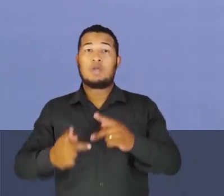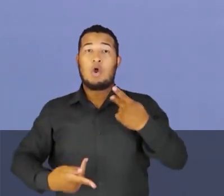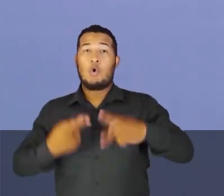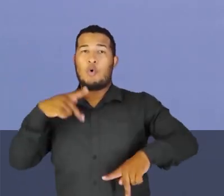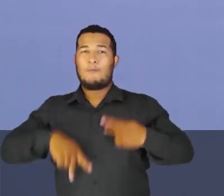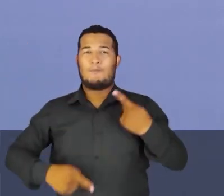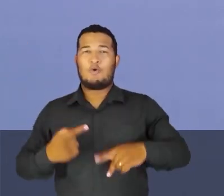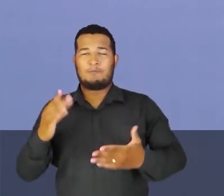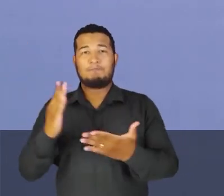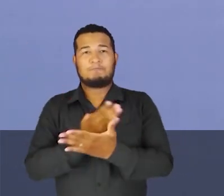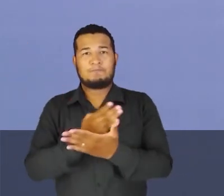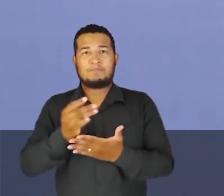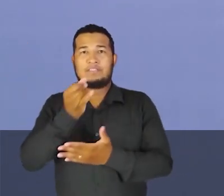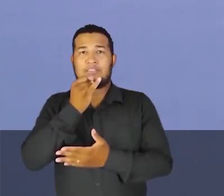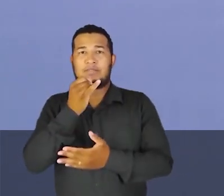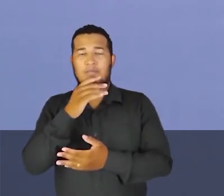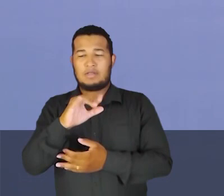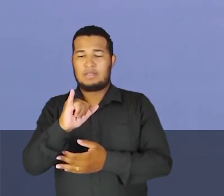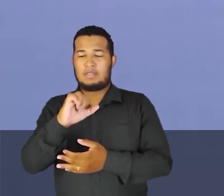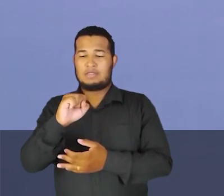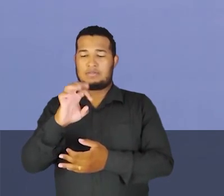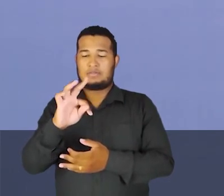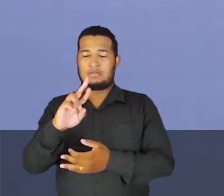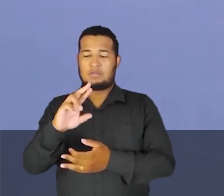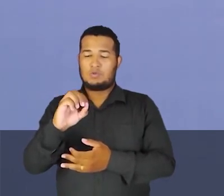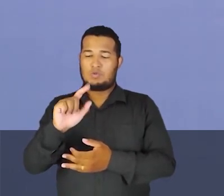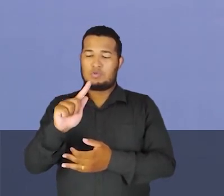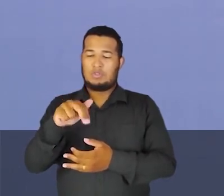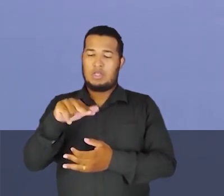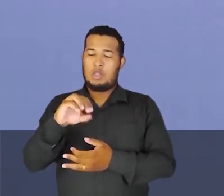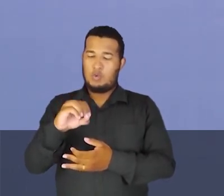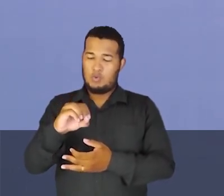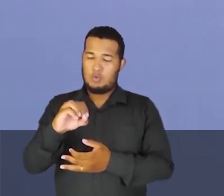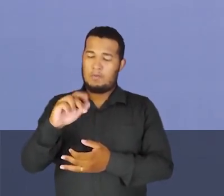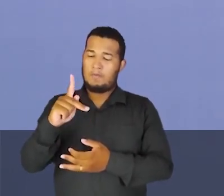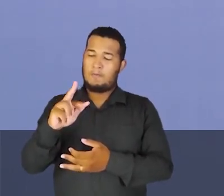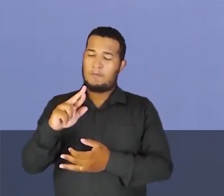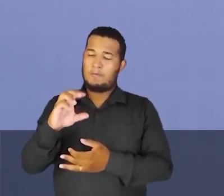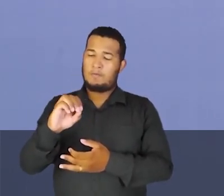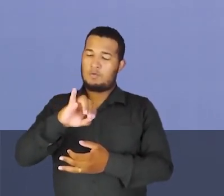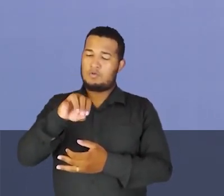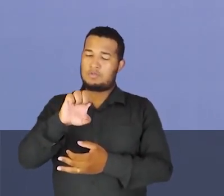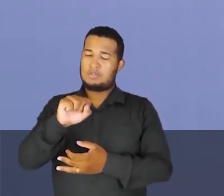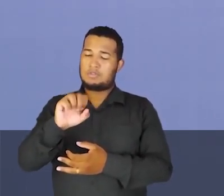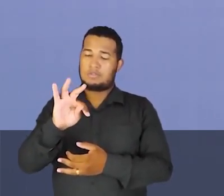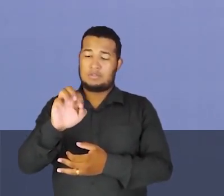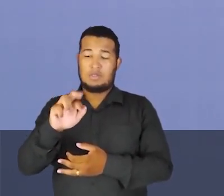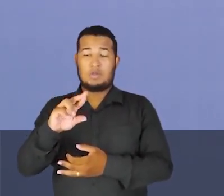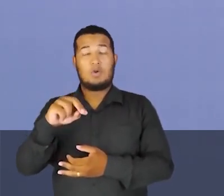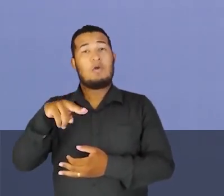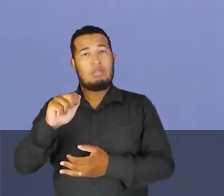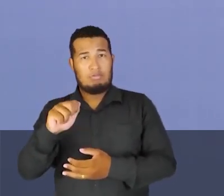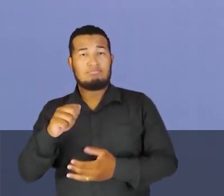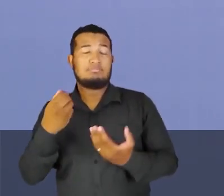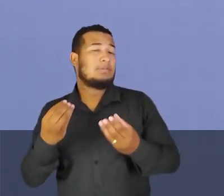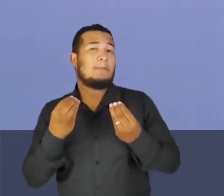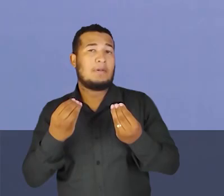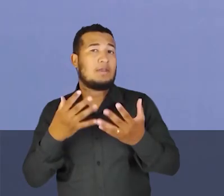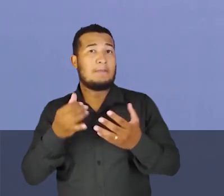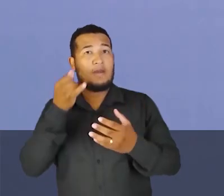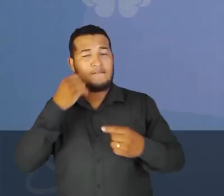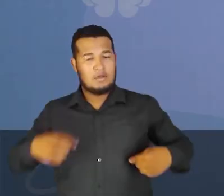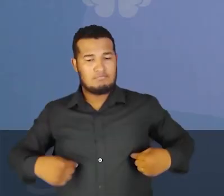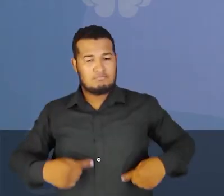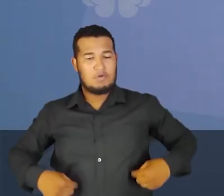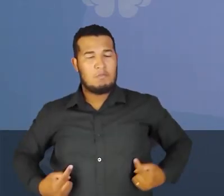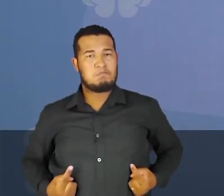alguns hormônios, como o estrogênio e a progesterona, né, para impedir também a ovulação,